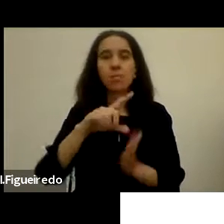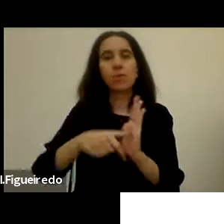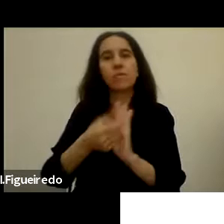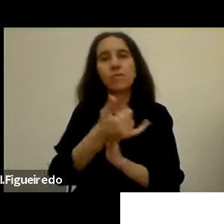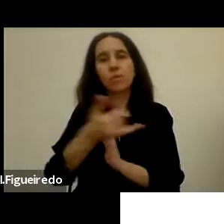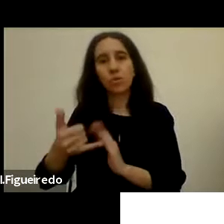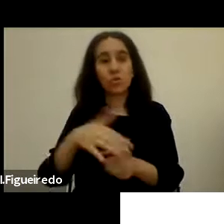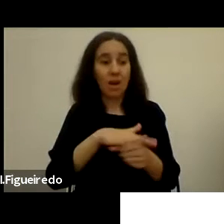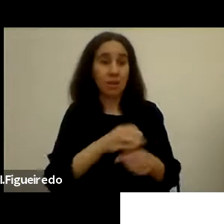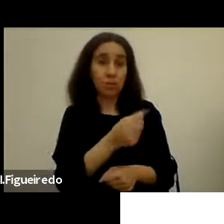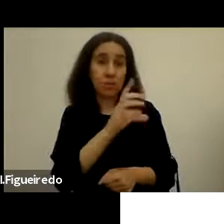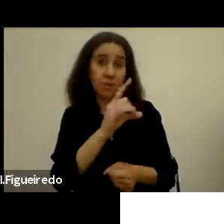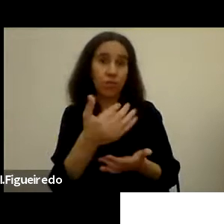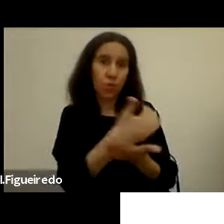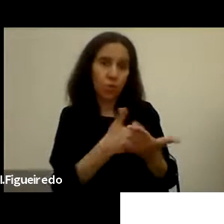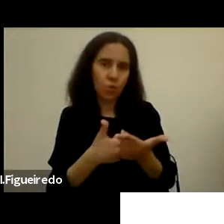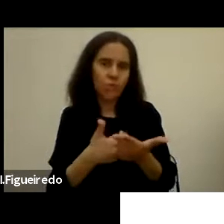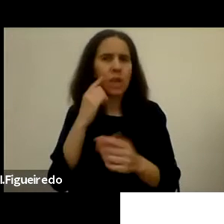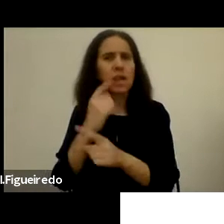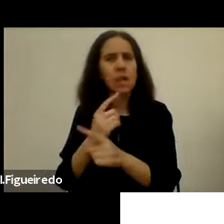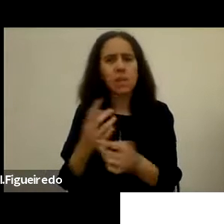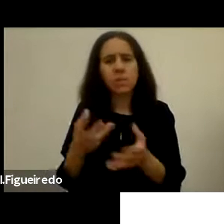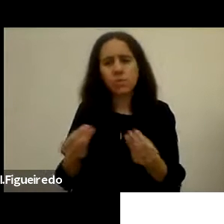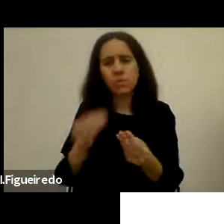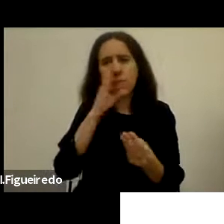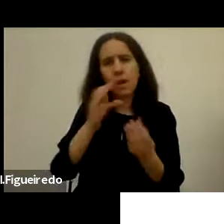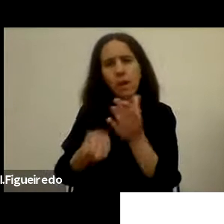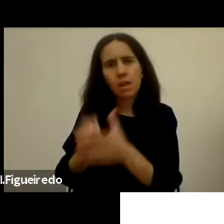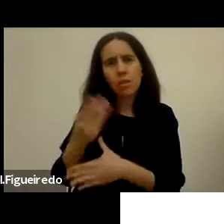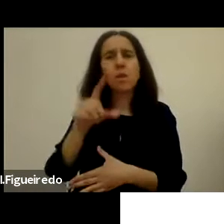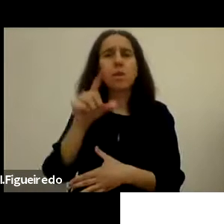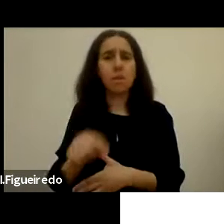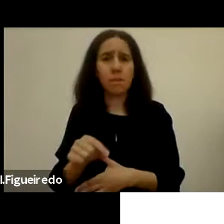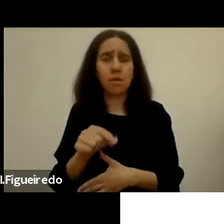6 áreas identificadas, desde a construção de instrumentos de apoio prático até